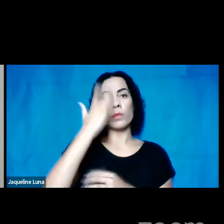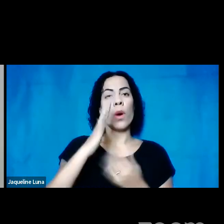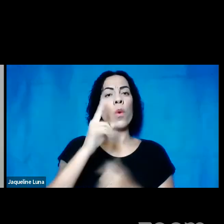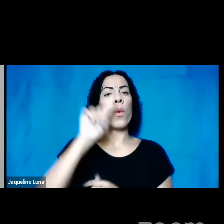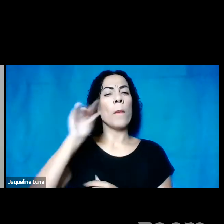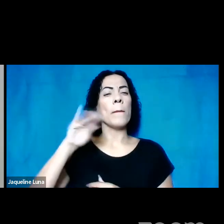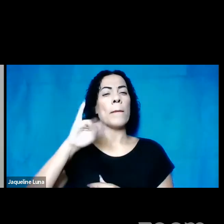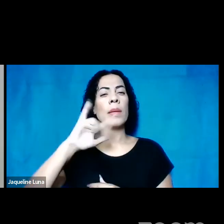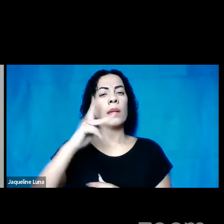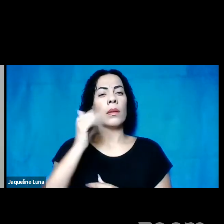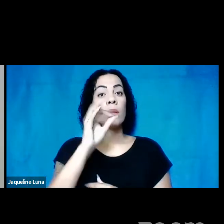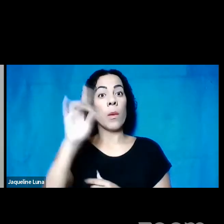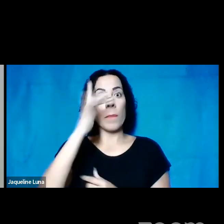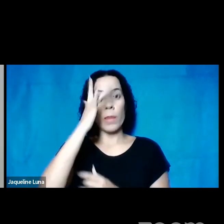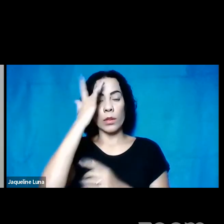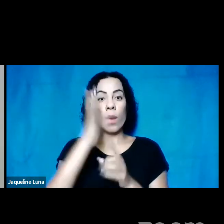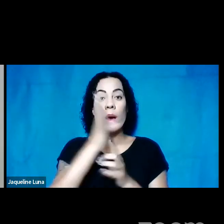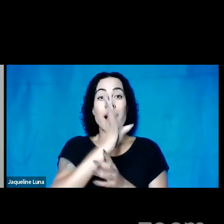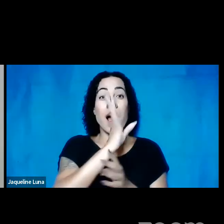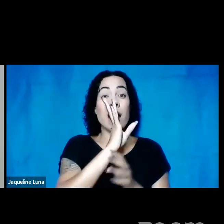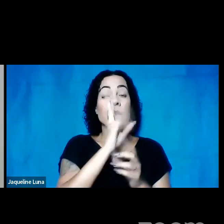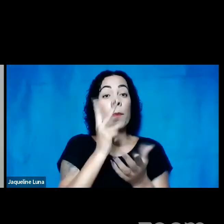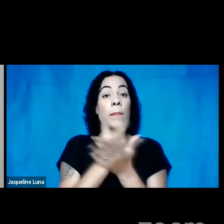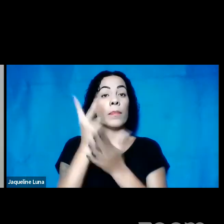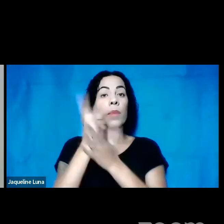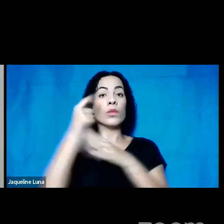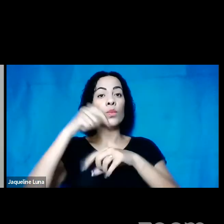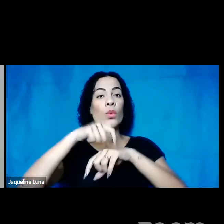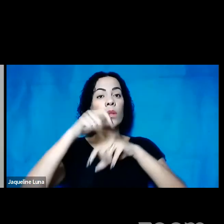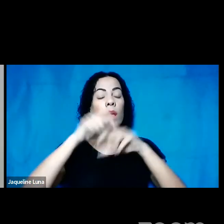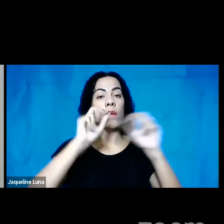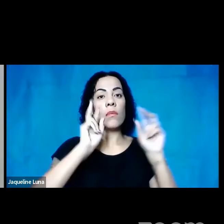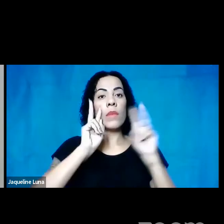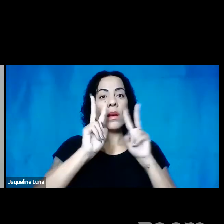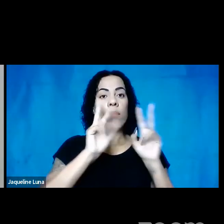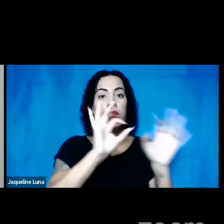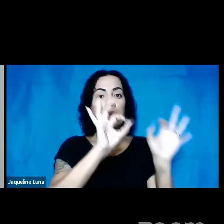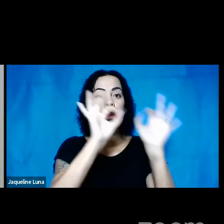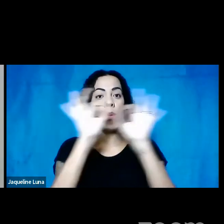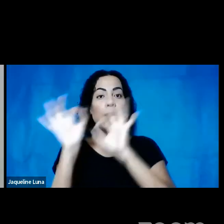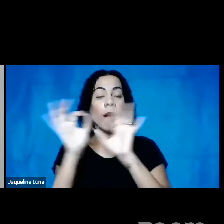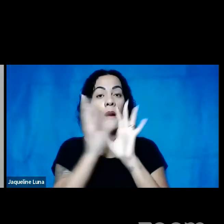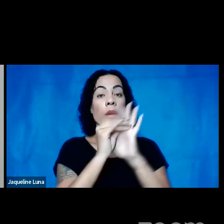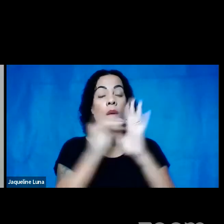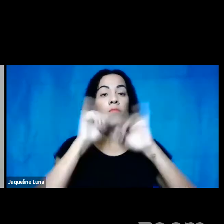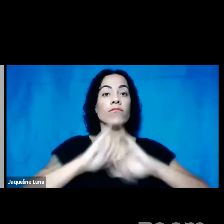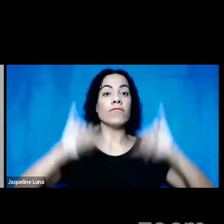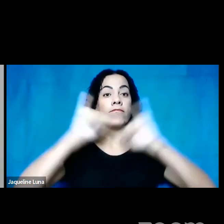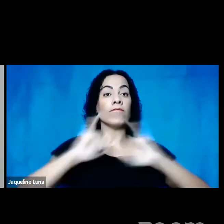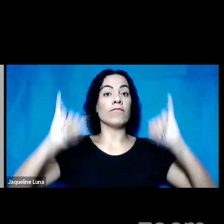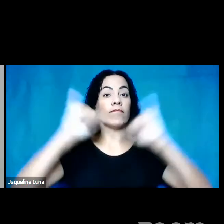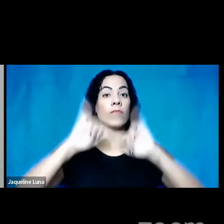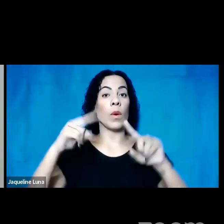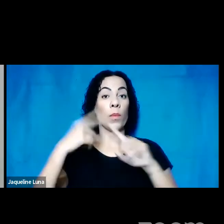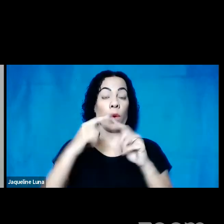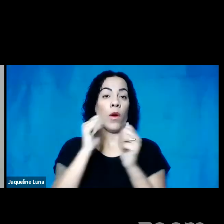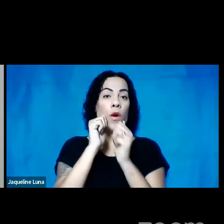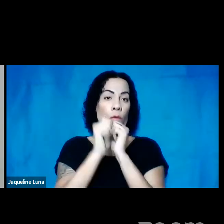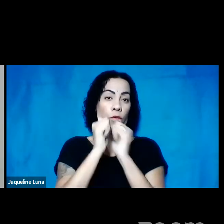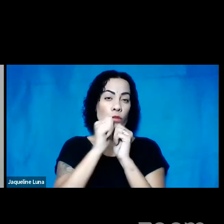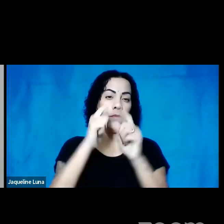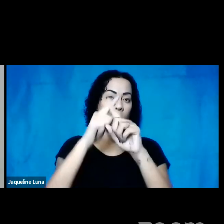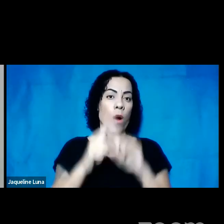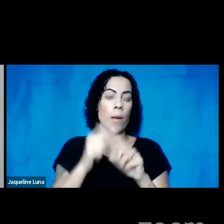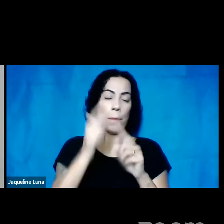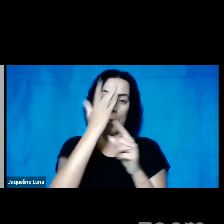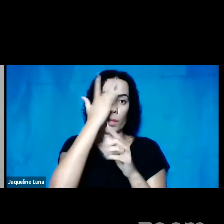pessoas, às vezes mais, assistindo simultaneamente, né, um conteúdo na TV, como o futebol é, como ele consegue arrastar multidões,